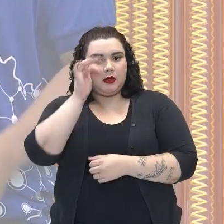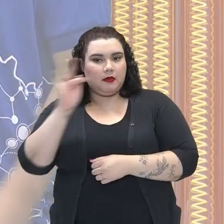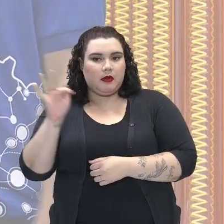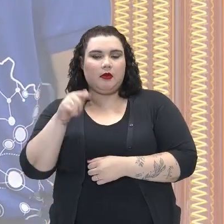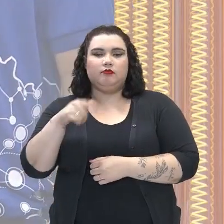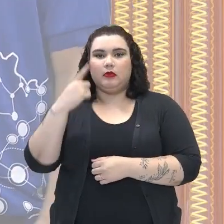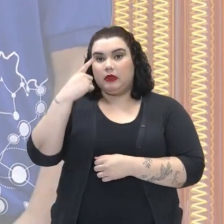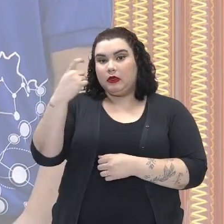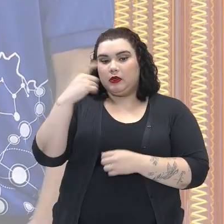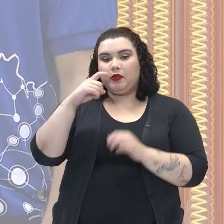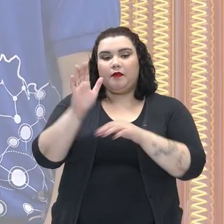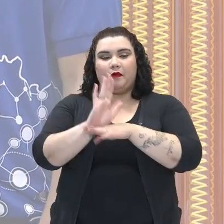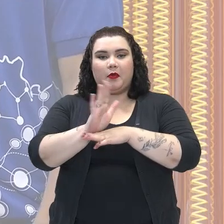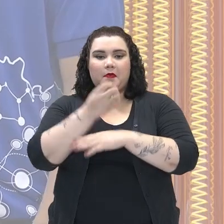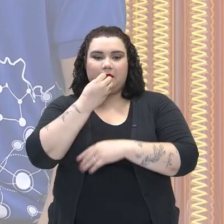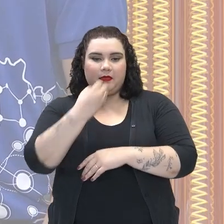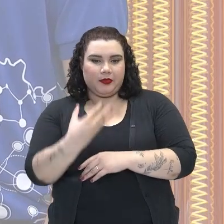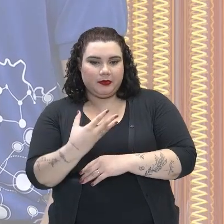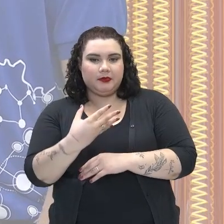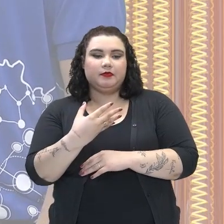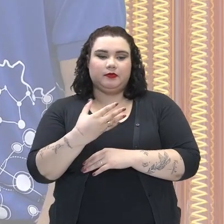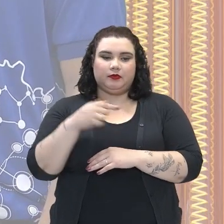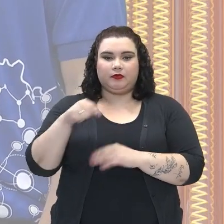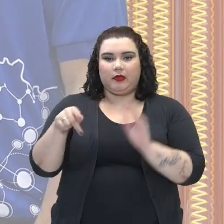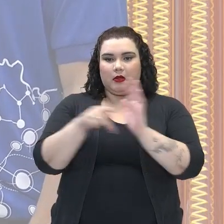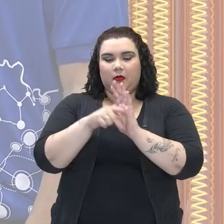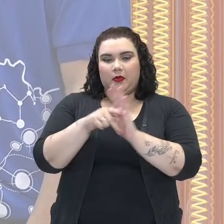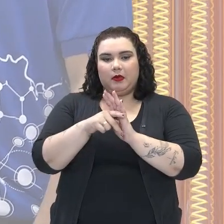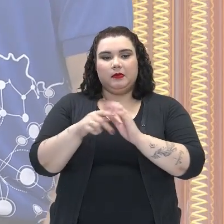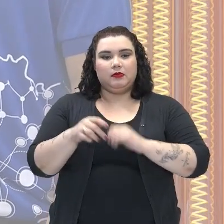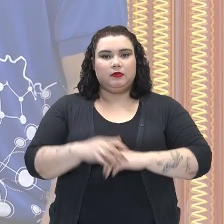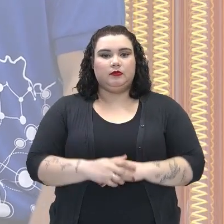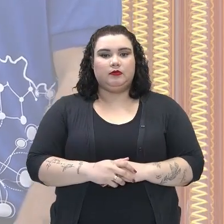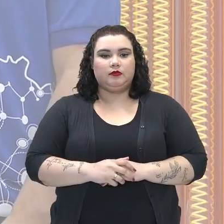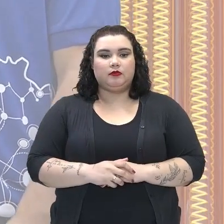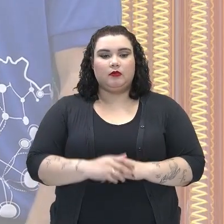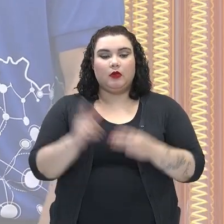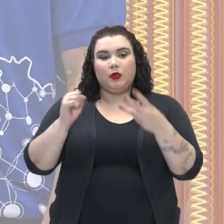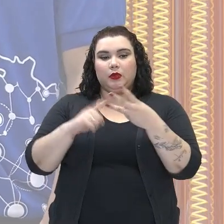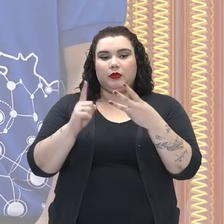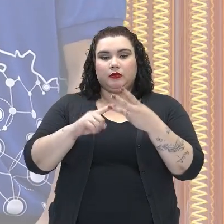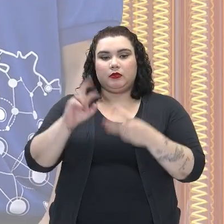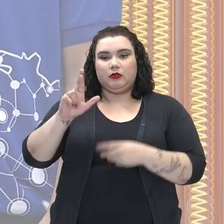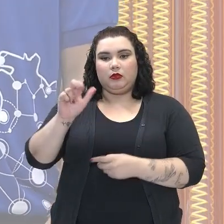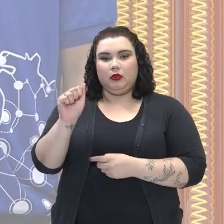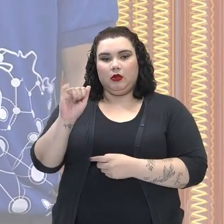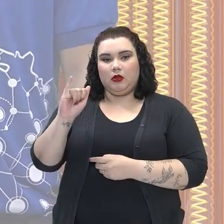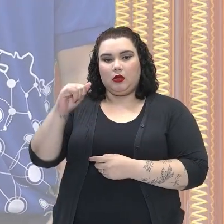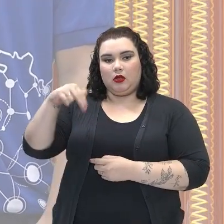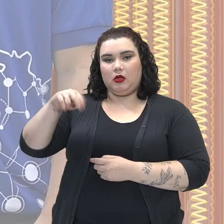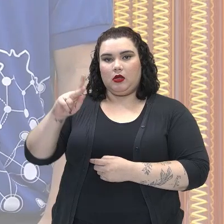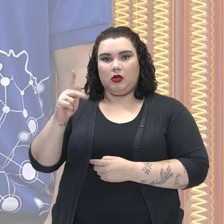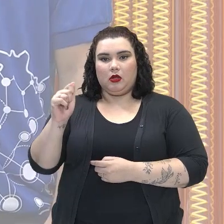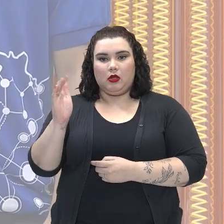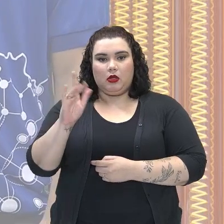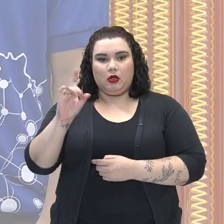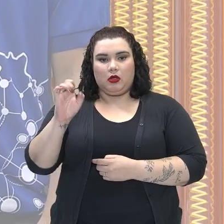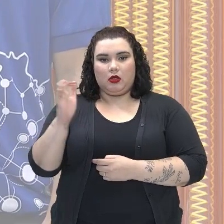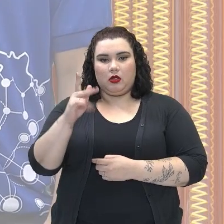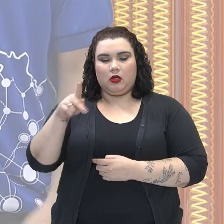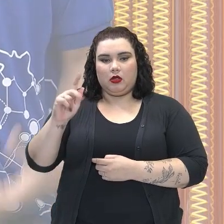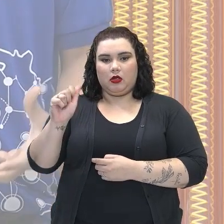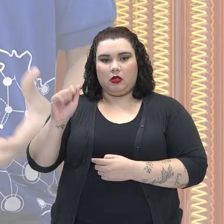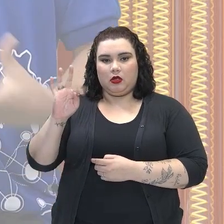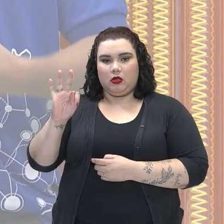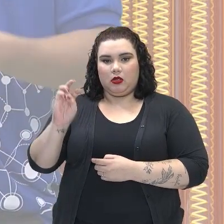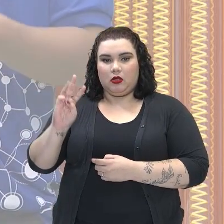bem interessante, é uma homenagem bem legal que a Marvel fez, né? Esse filme aqui, gente, o Rainha de Katwe, é um filme muito legal sobre